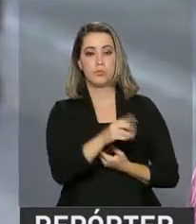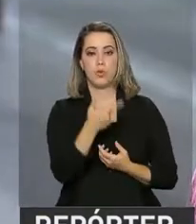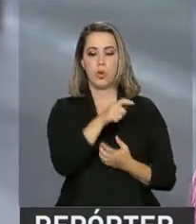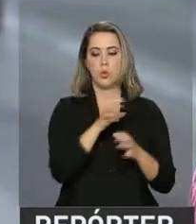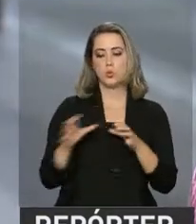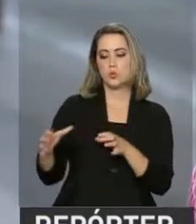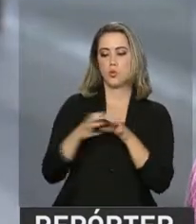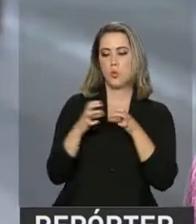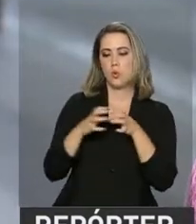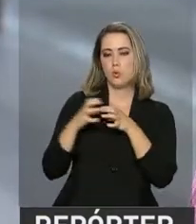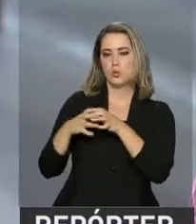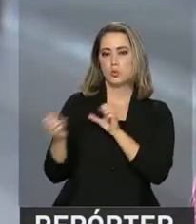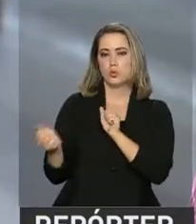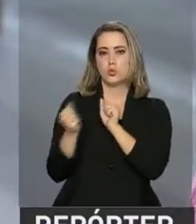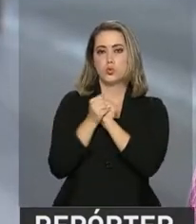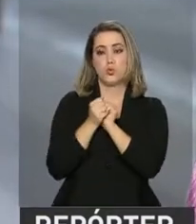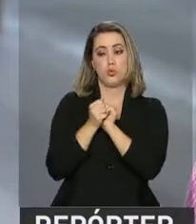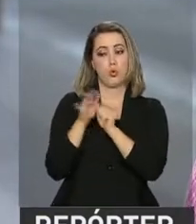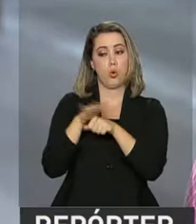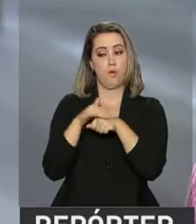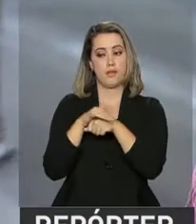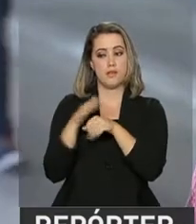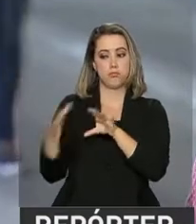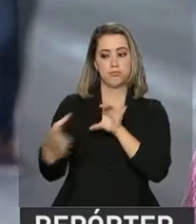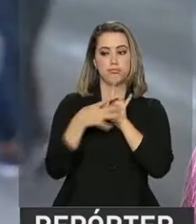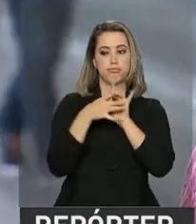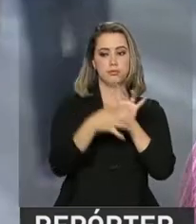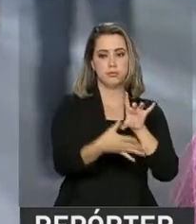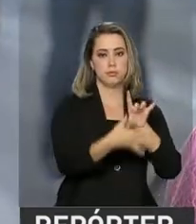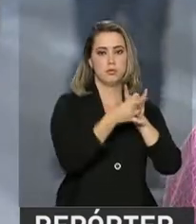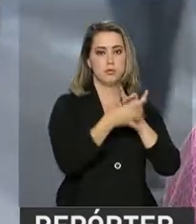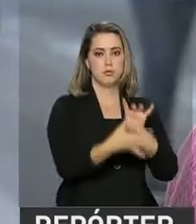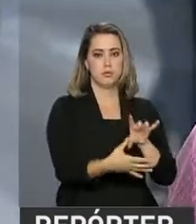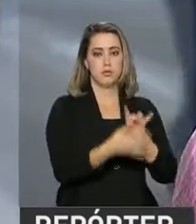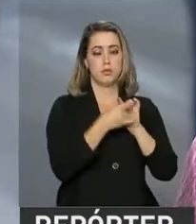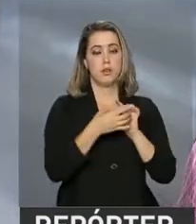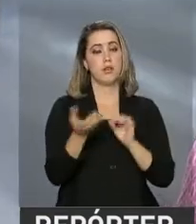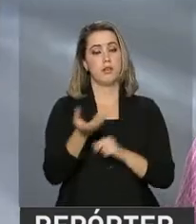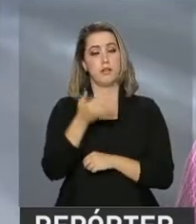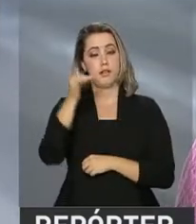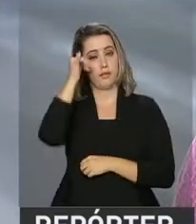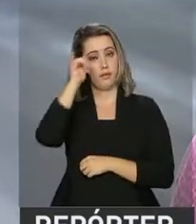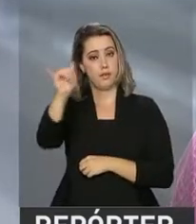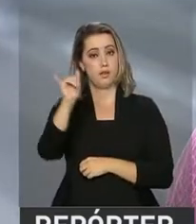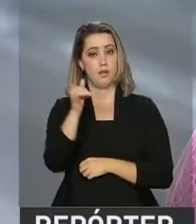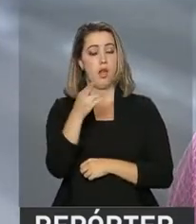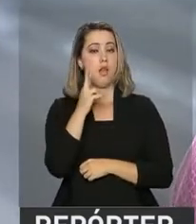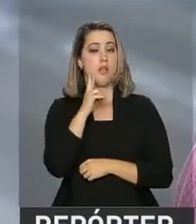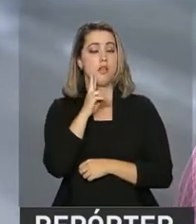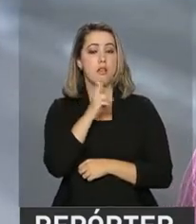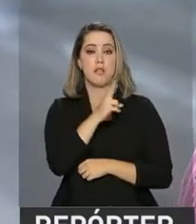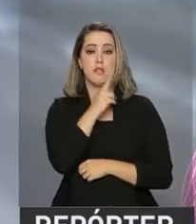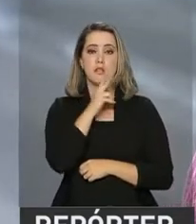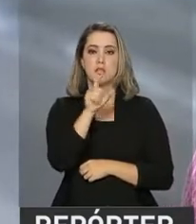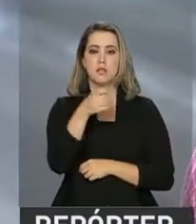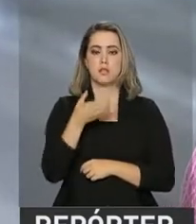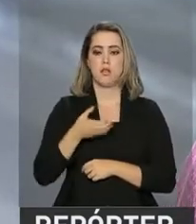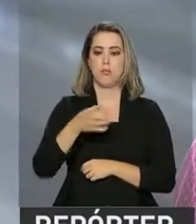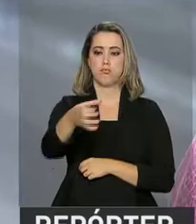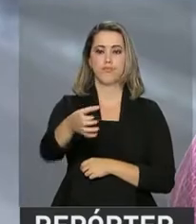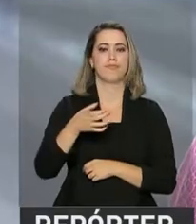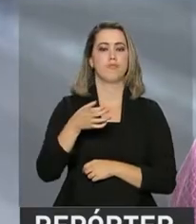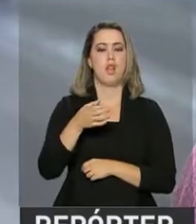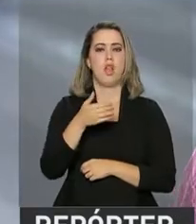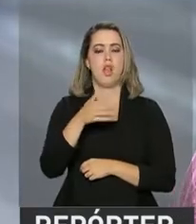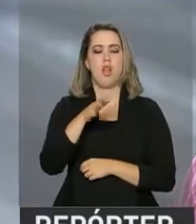chamados para conversar o ministério da saúde quer evitar que as redes de restaurantes fast-food vendam refrigerantes em copos refil em